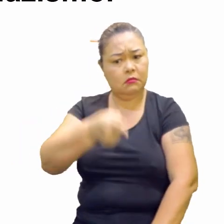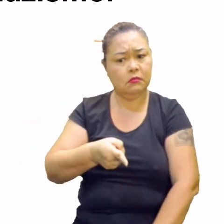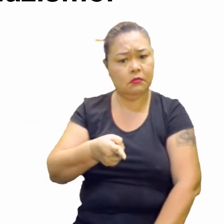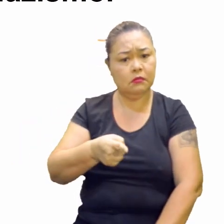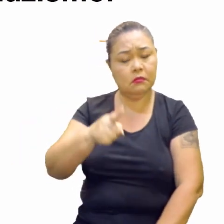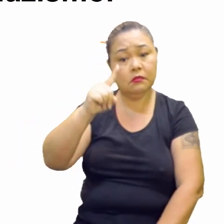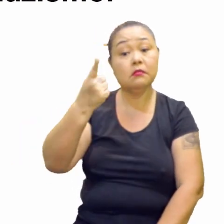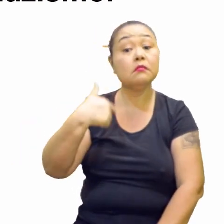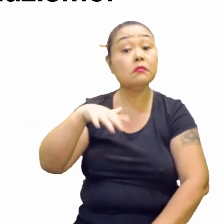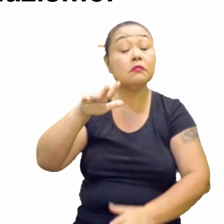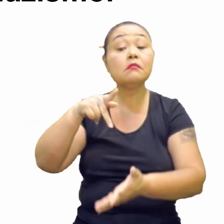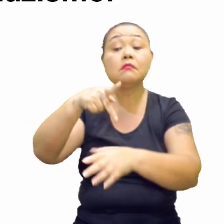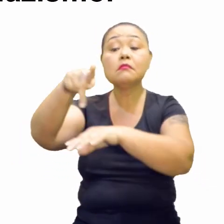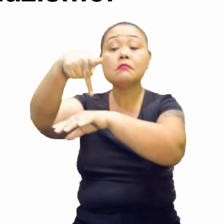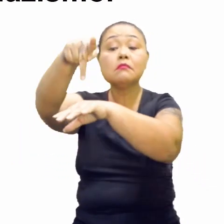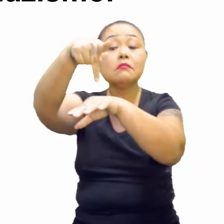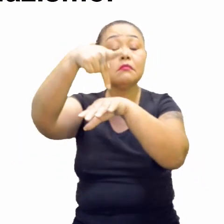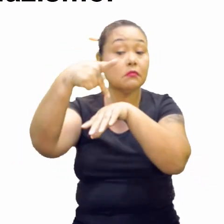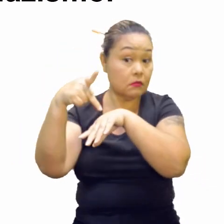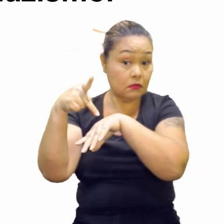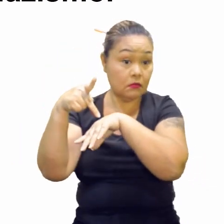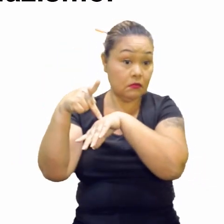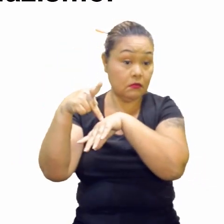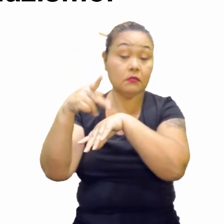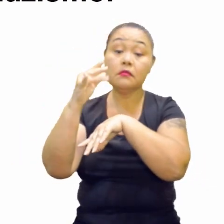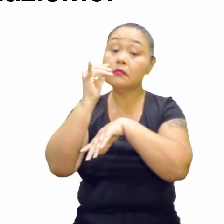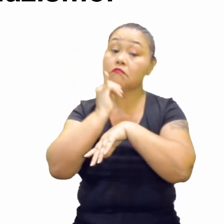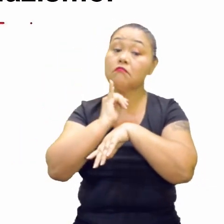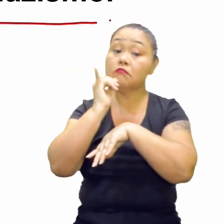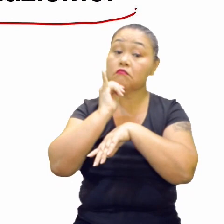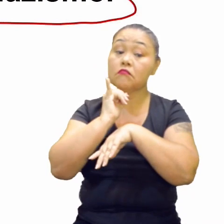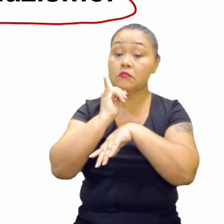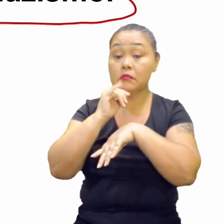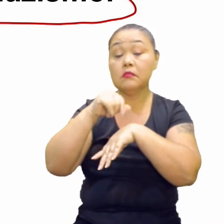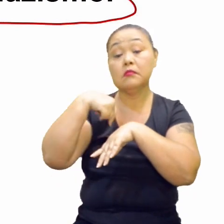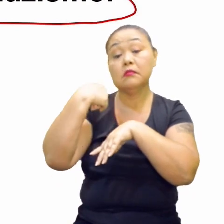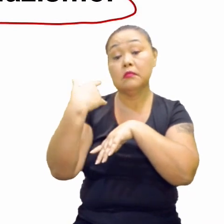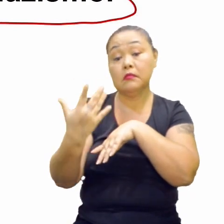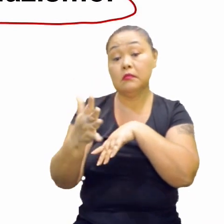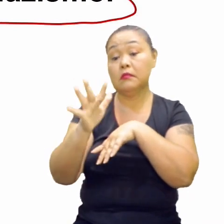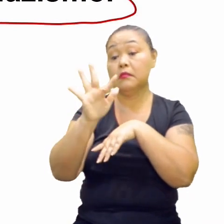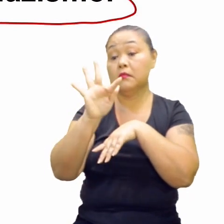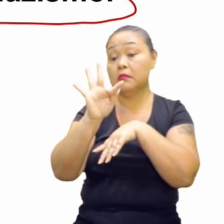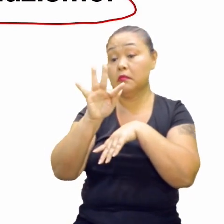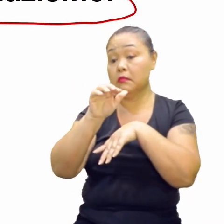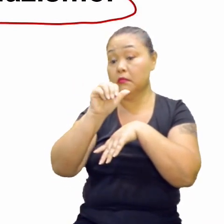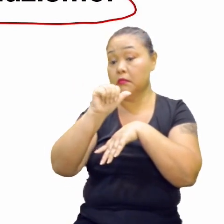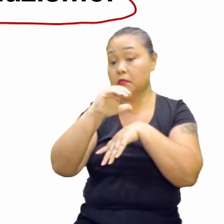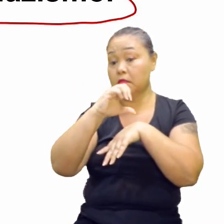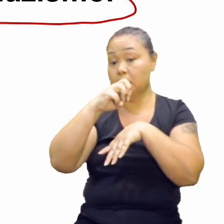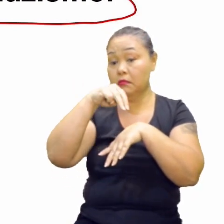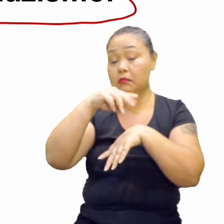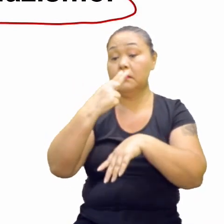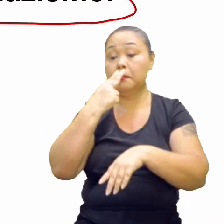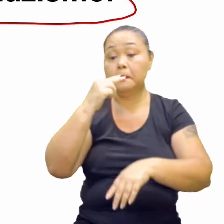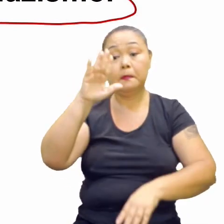países, cujo exemplo mais típico, o fascismo e o nazismo.